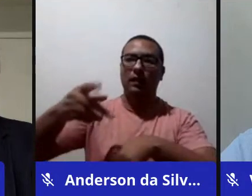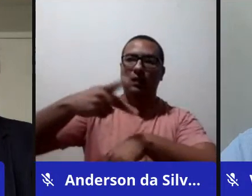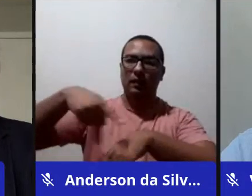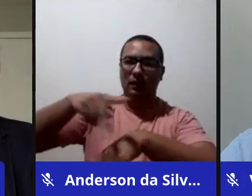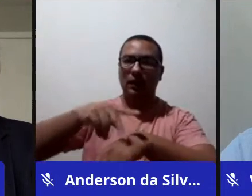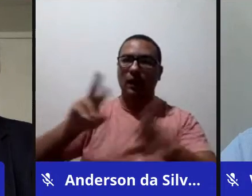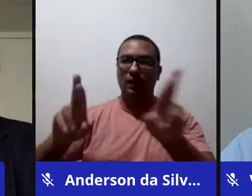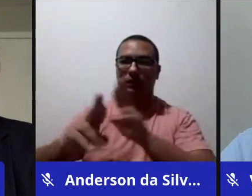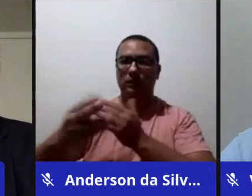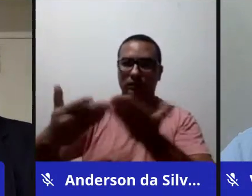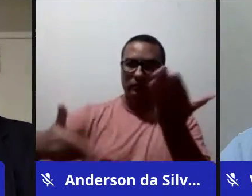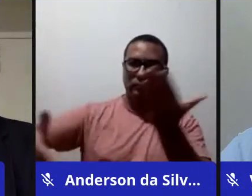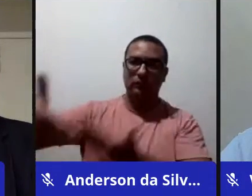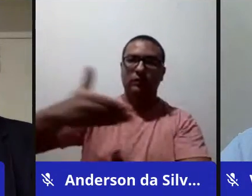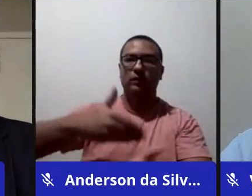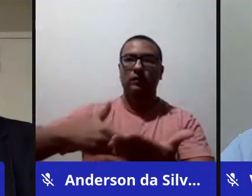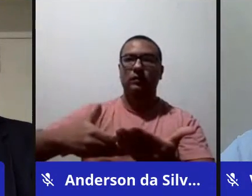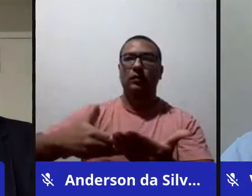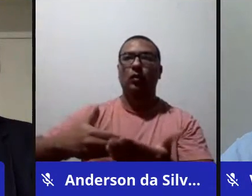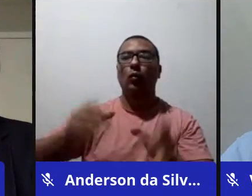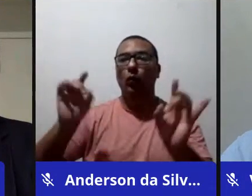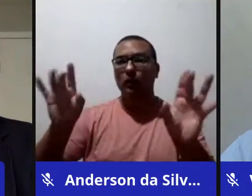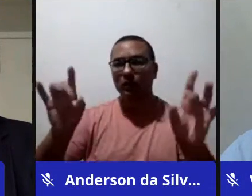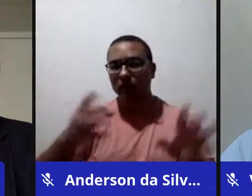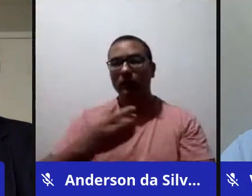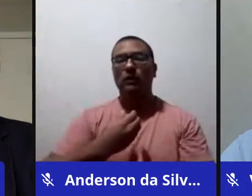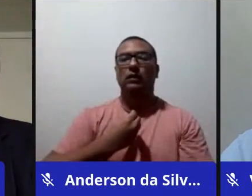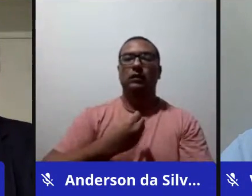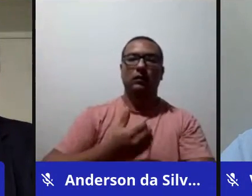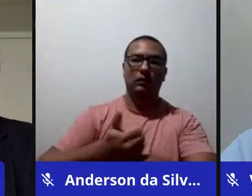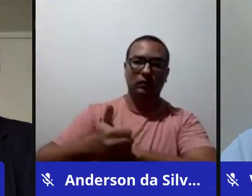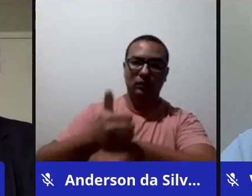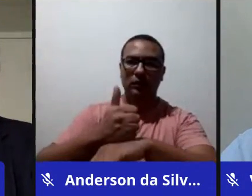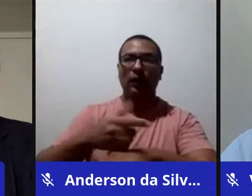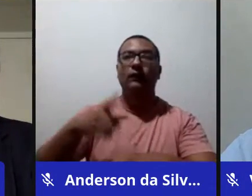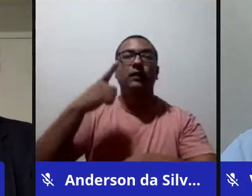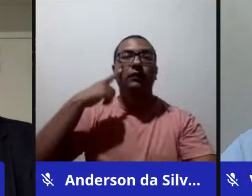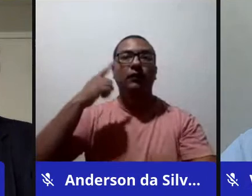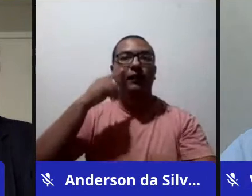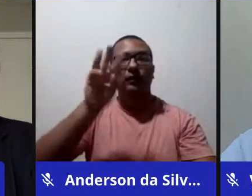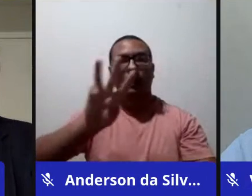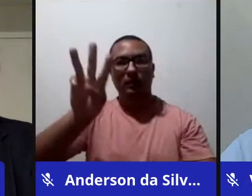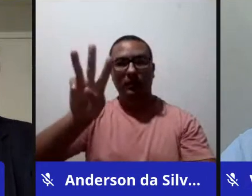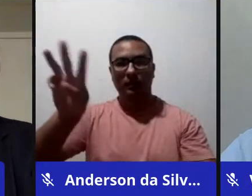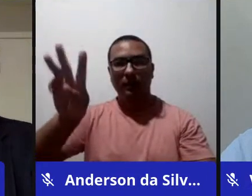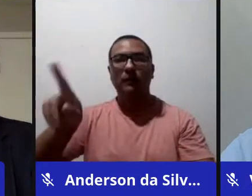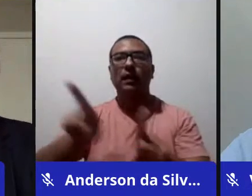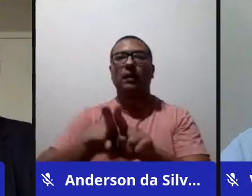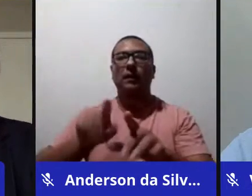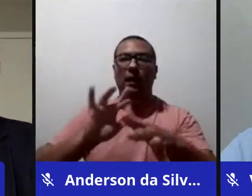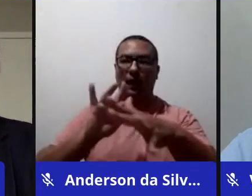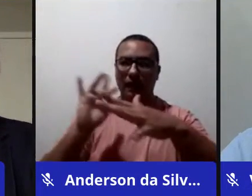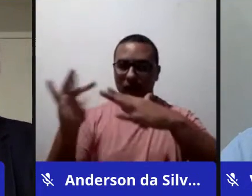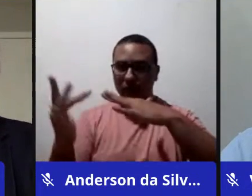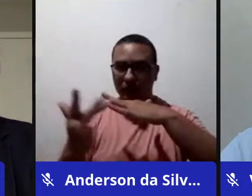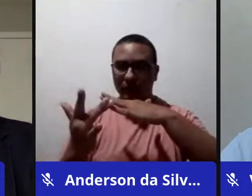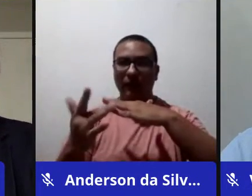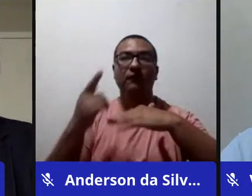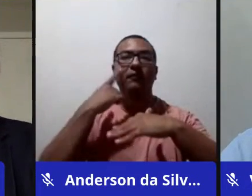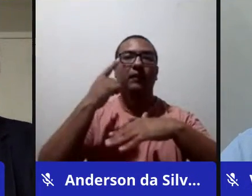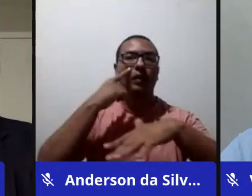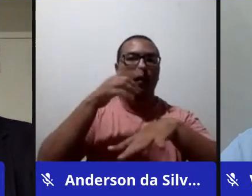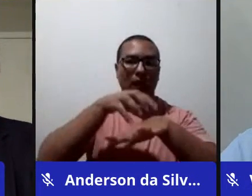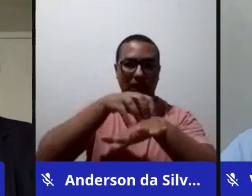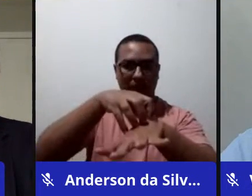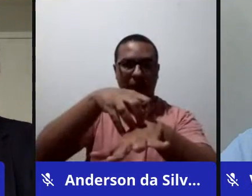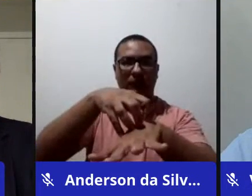e Qualitativas. Então, fiquem ligados no site do evento, acompanhem nas redes sociais, acompanhem o Campus de Naviraí também